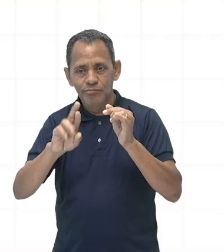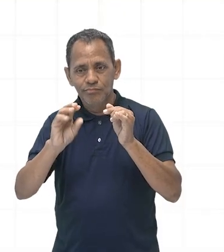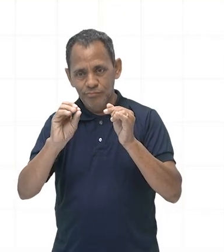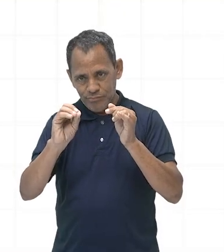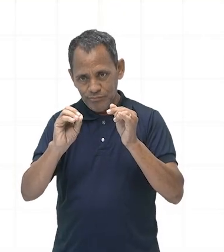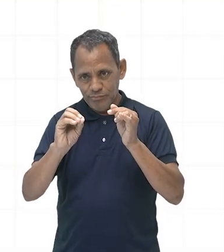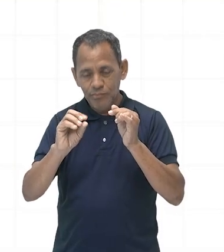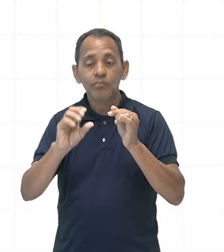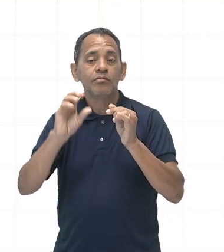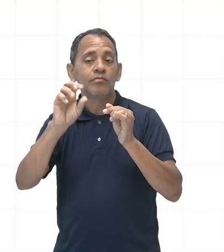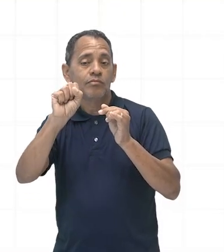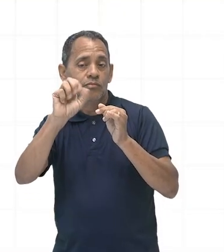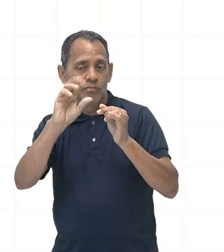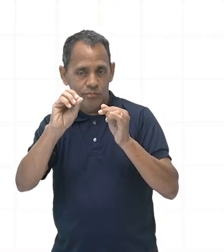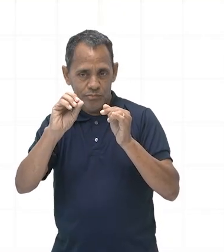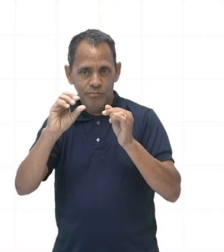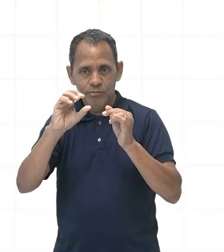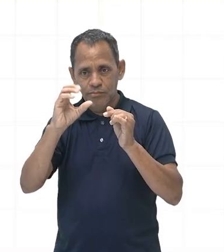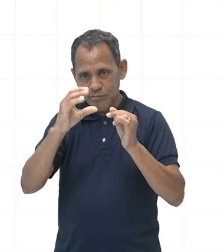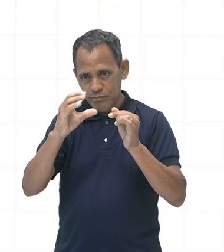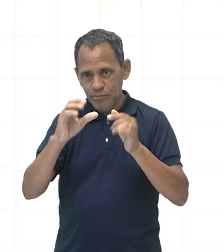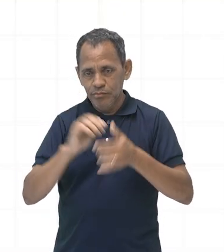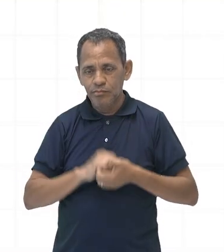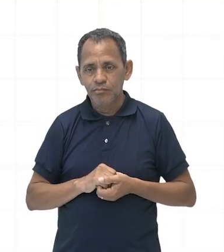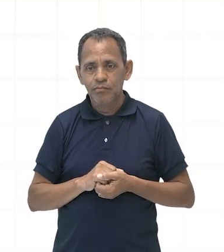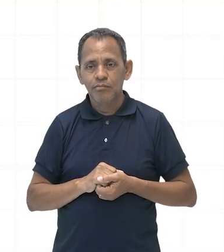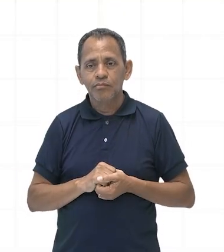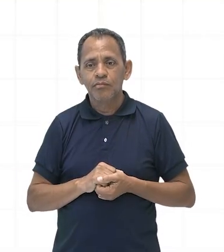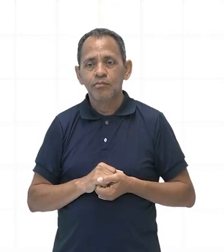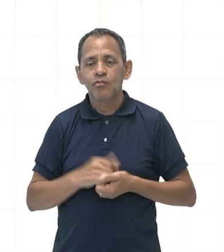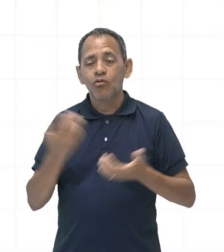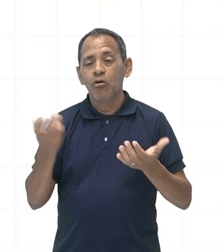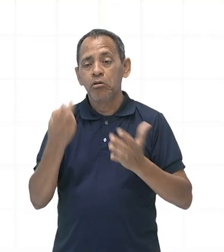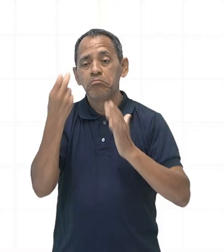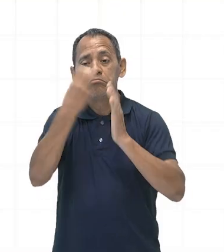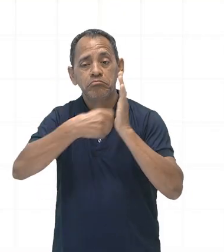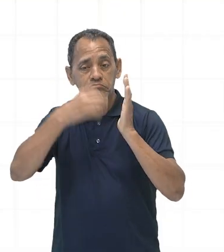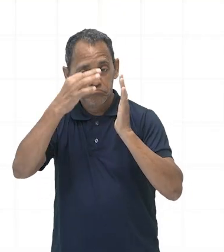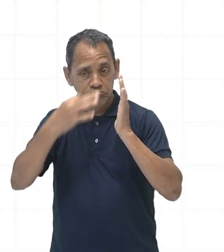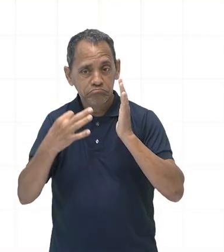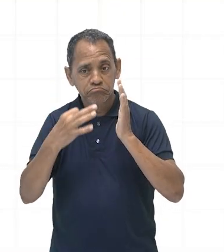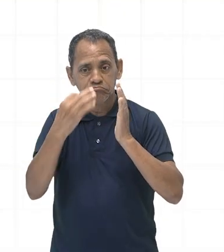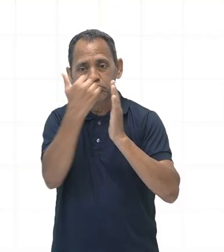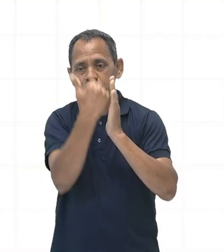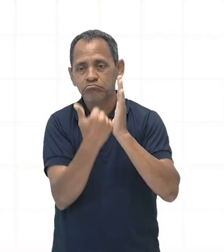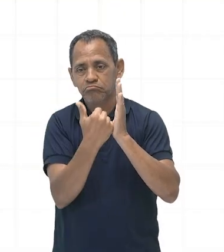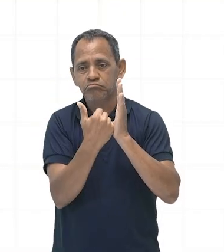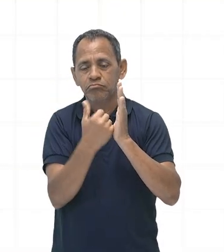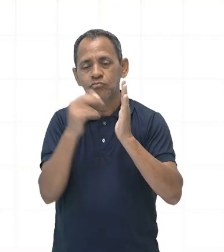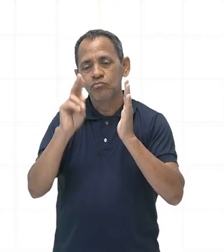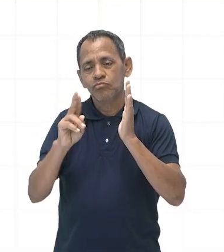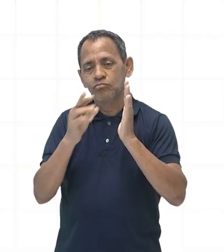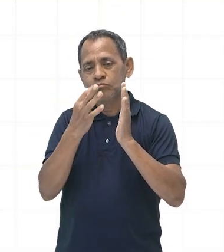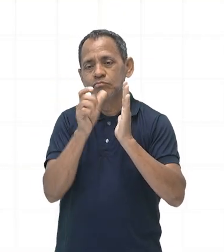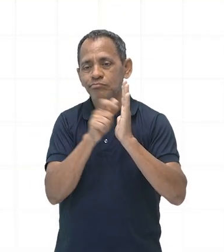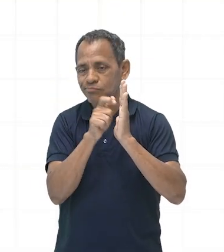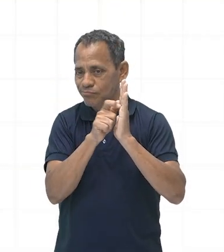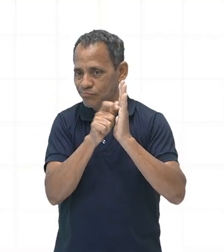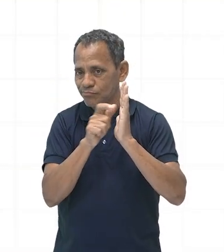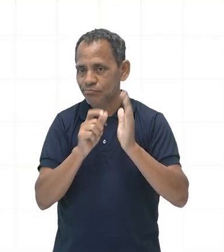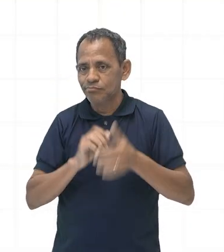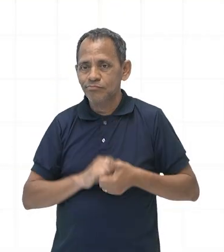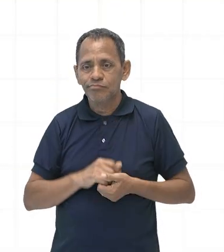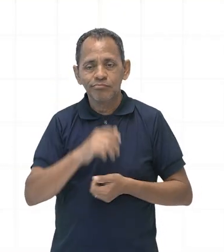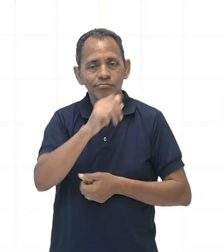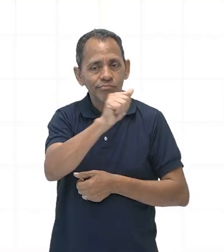136,80. Qual foi o percentual de desconto empregado na compra pelo aplicativo?